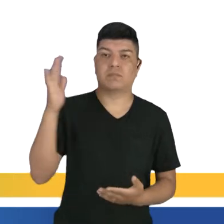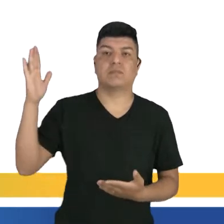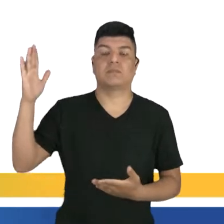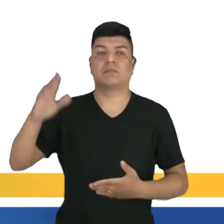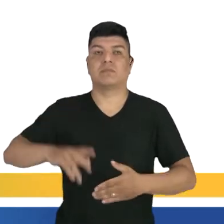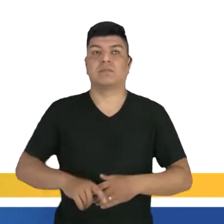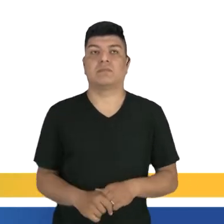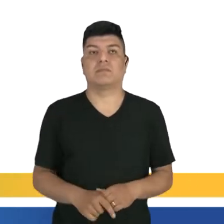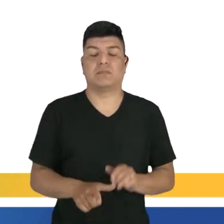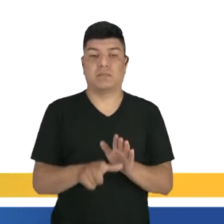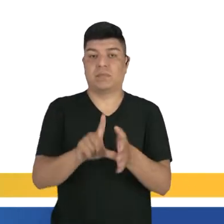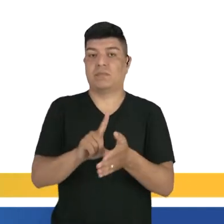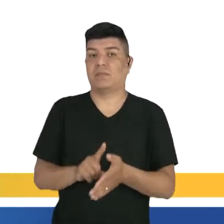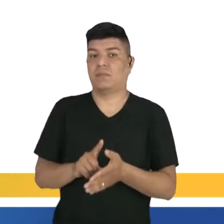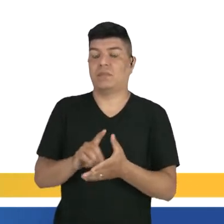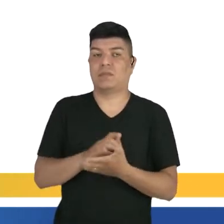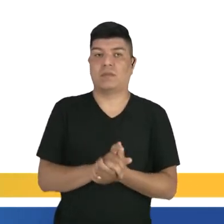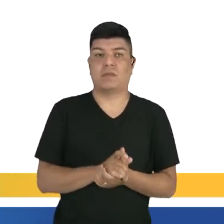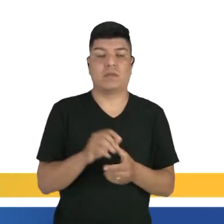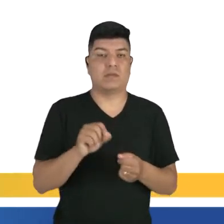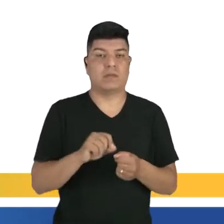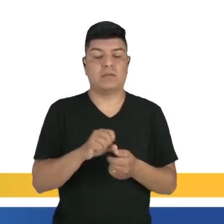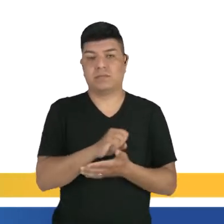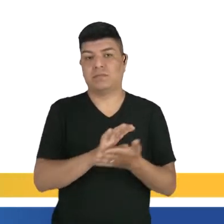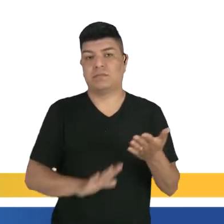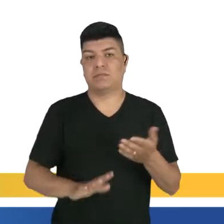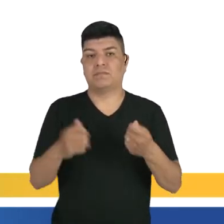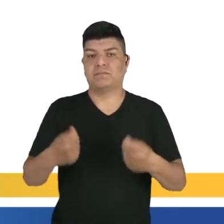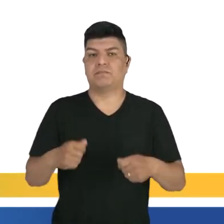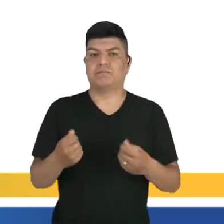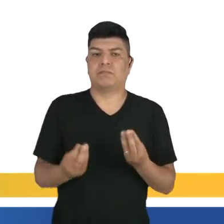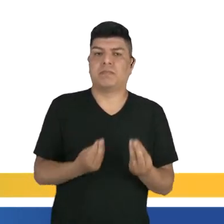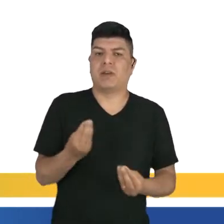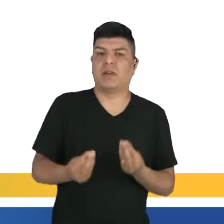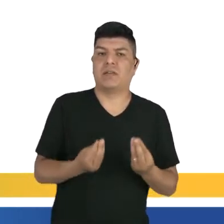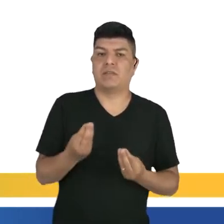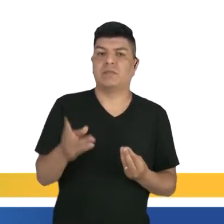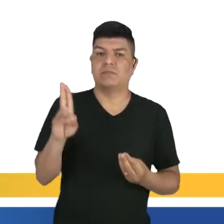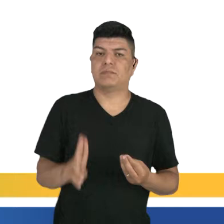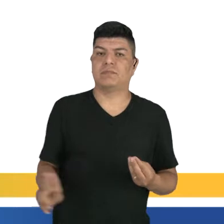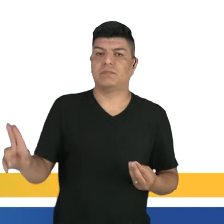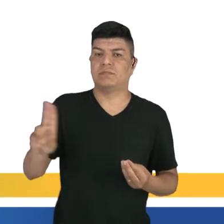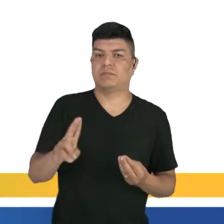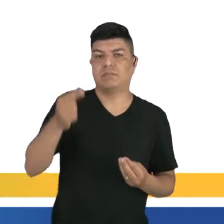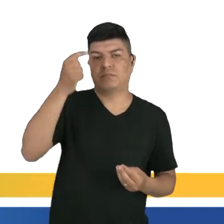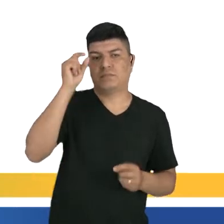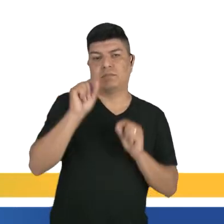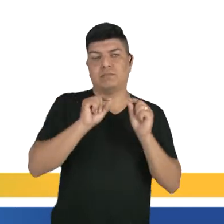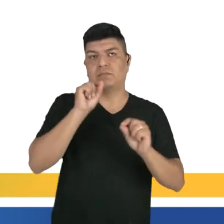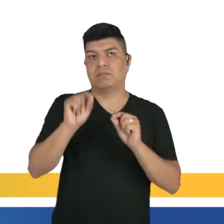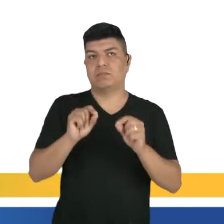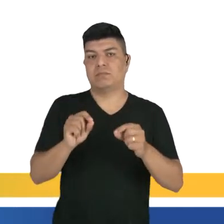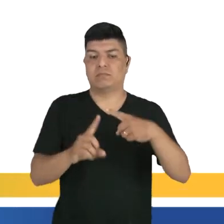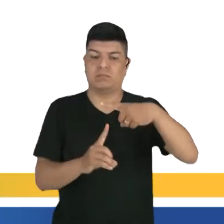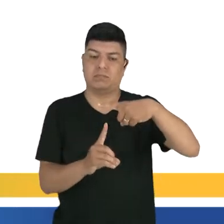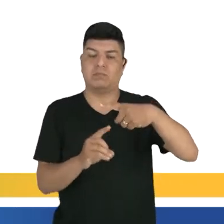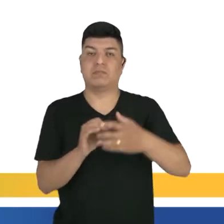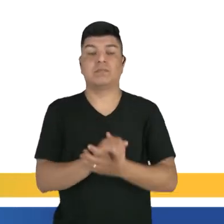Então, vamos lá. Antes da gente fazer esse exercício, a gente tem que pensar qual é a utilidade da racionalização de